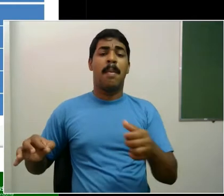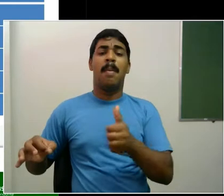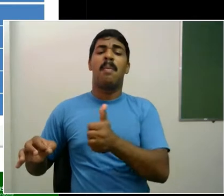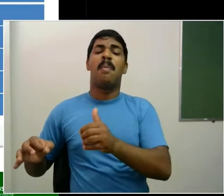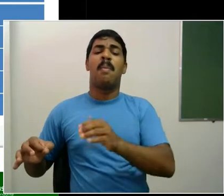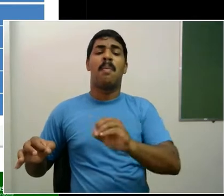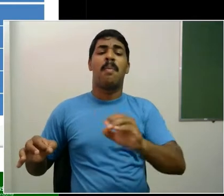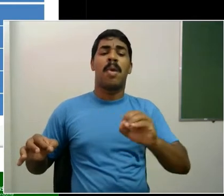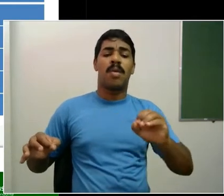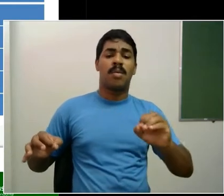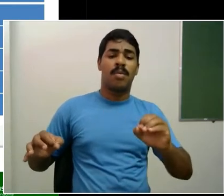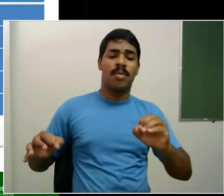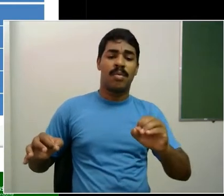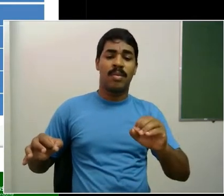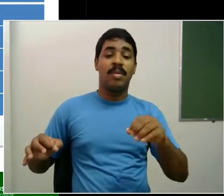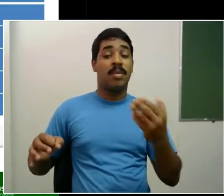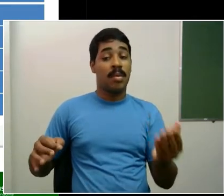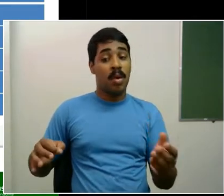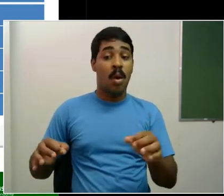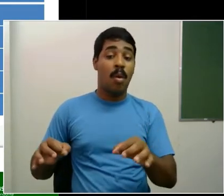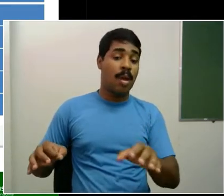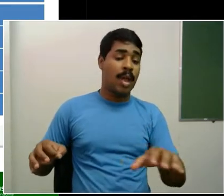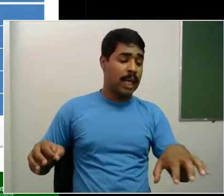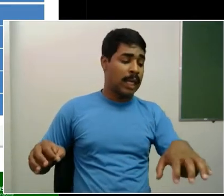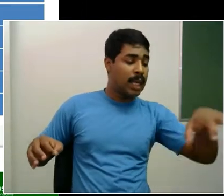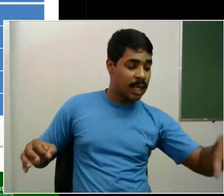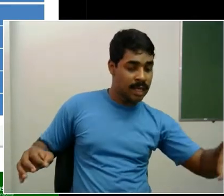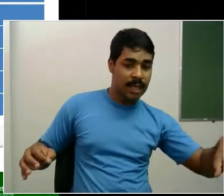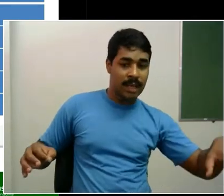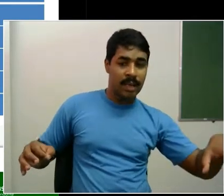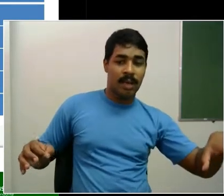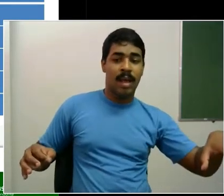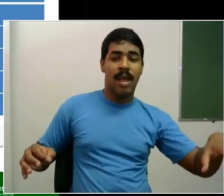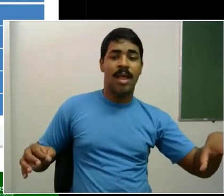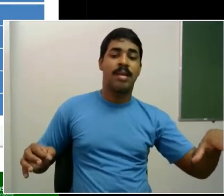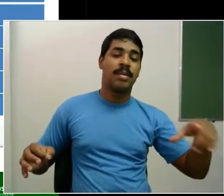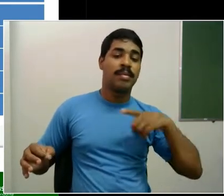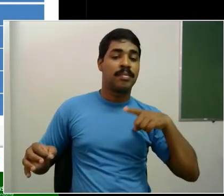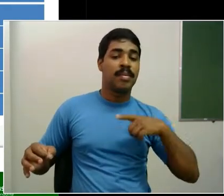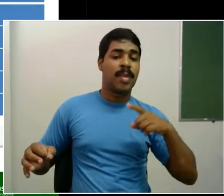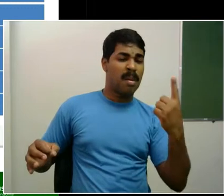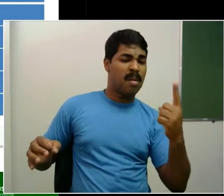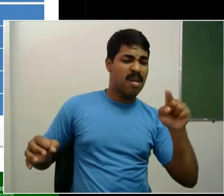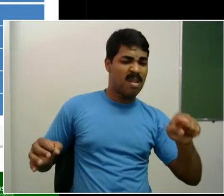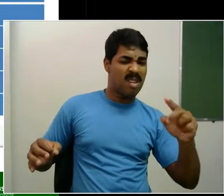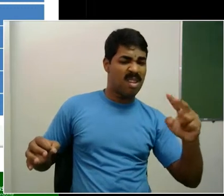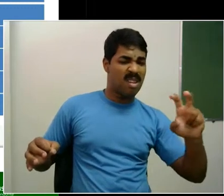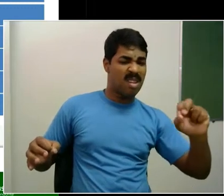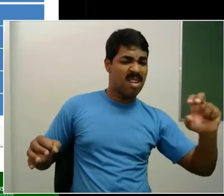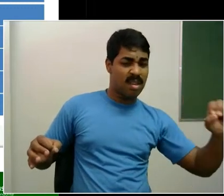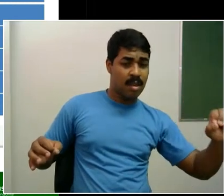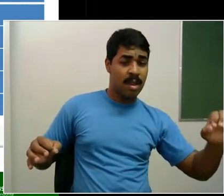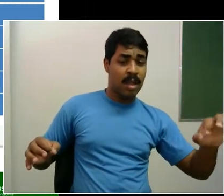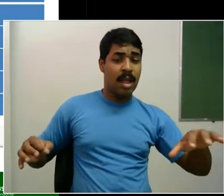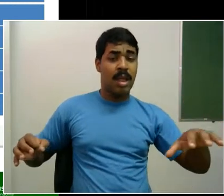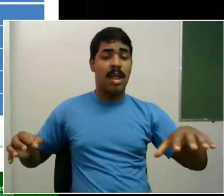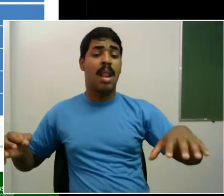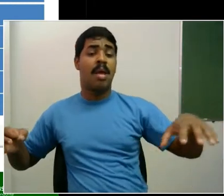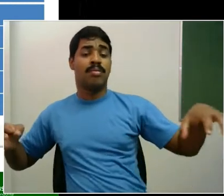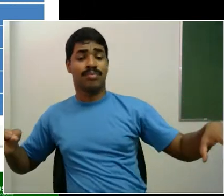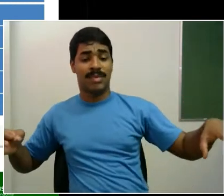posto 2 e 1500 metros do posto 1. E o posto 5, a 500 metros do posto